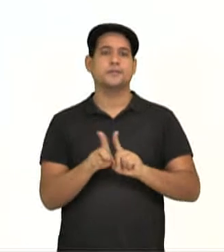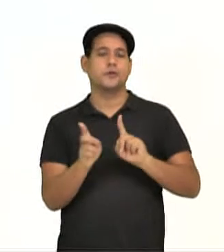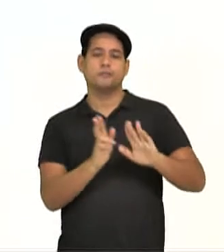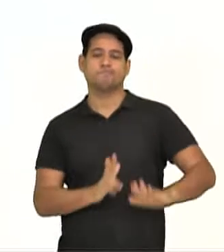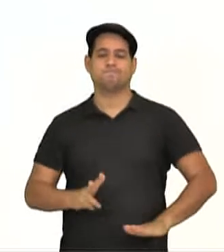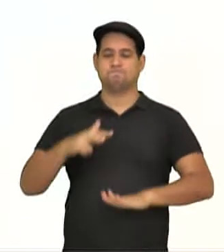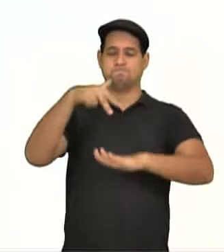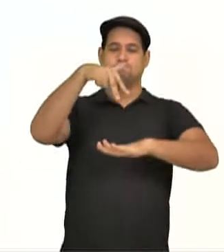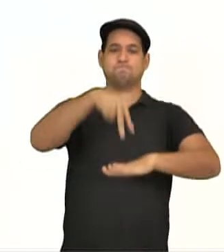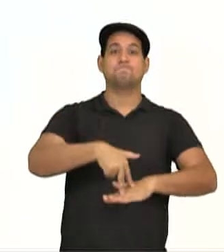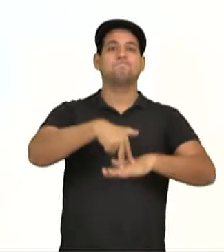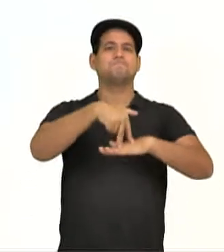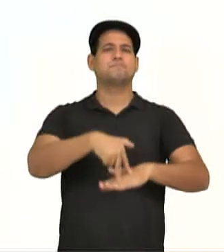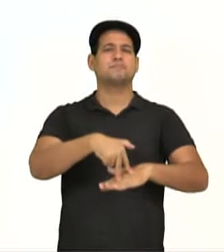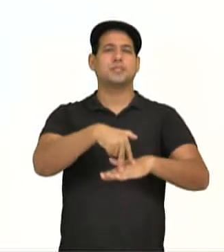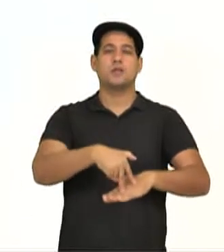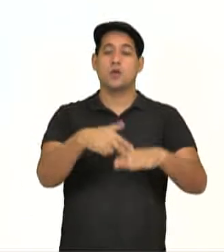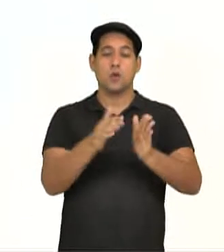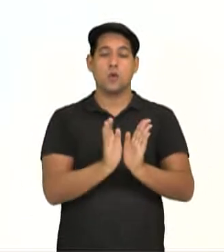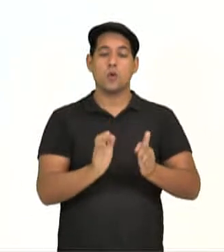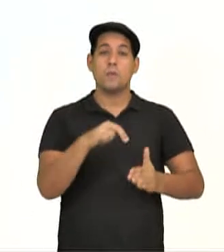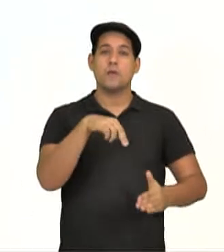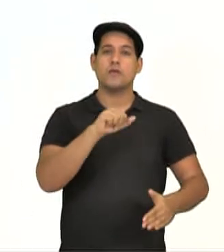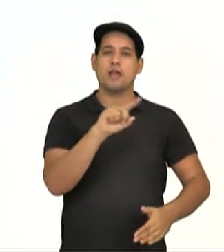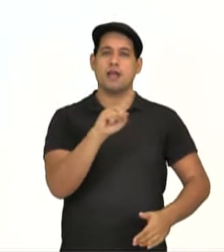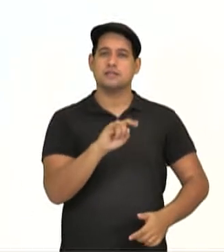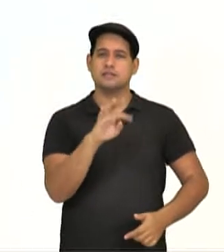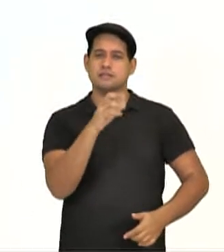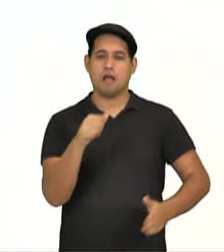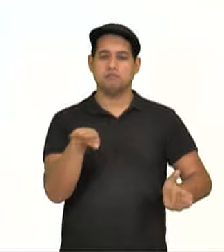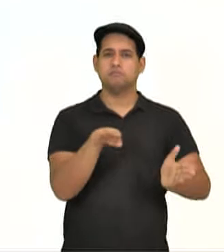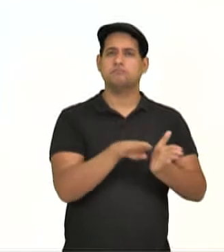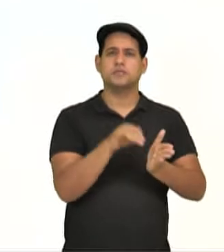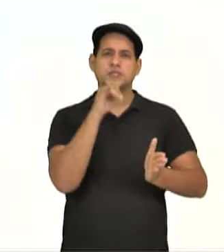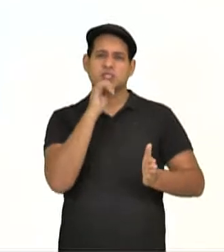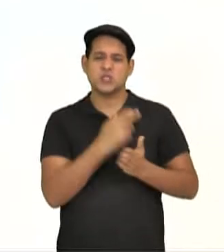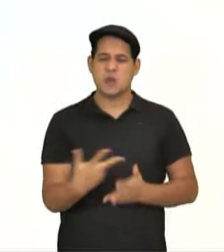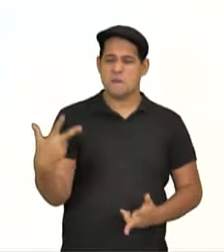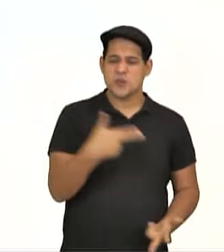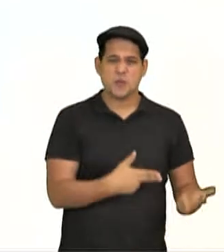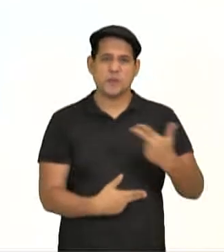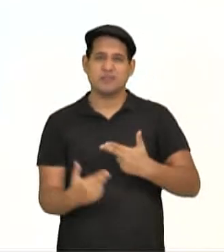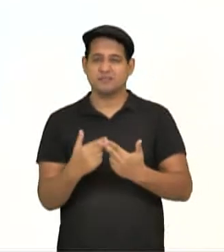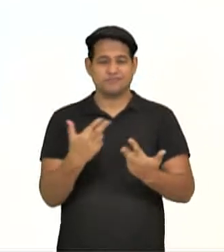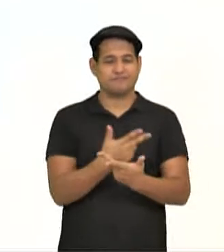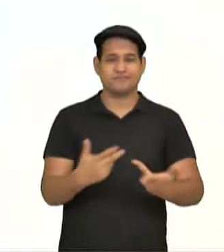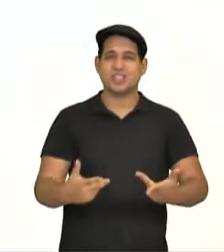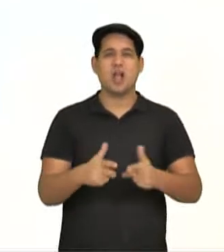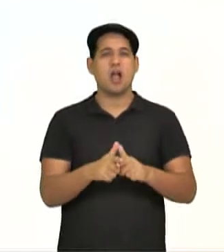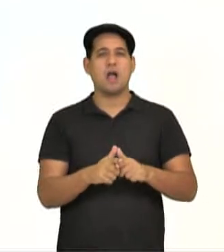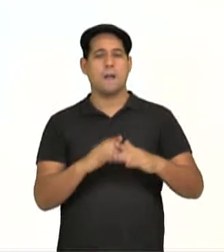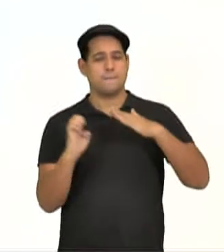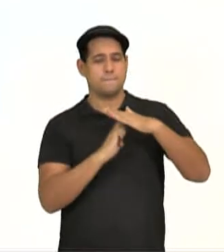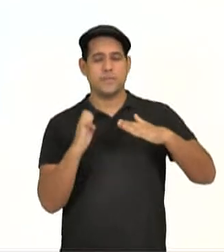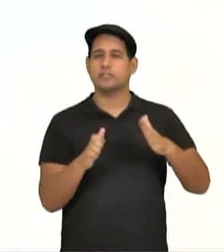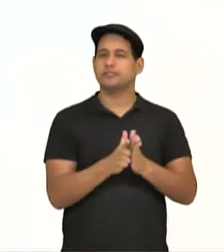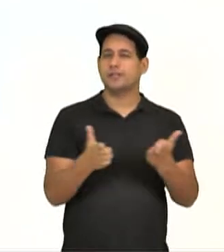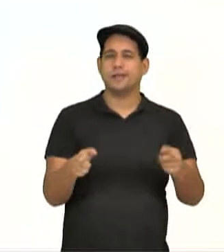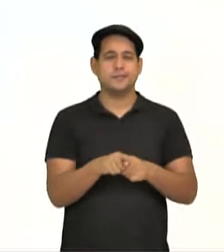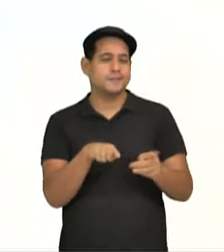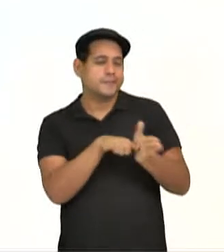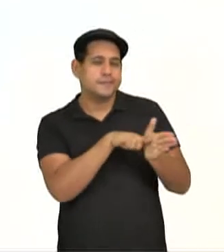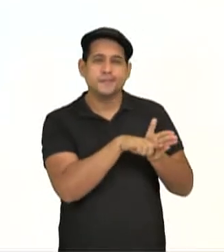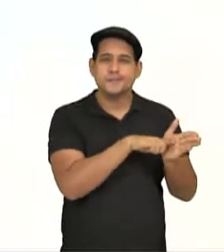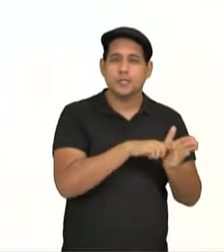um processo de eliminação dos seus opositores políticos, censura aos meios de imprensa e perseguição a judeus e outras